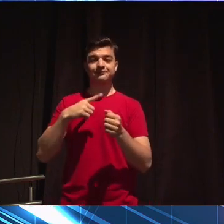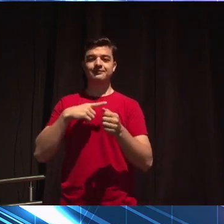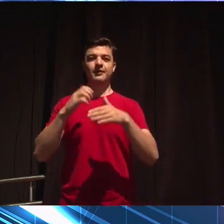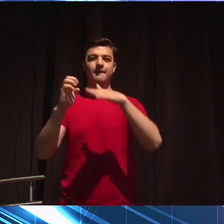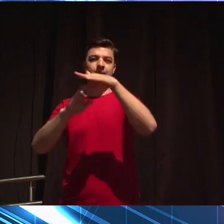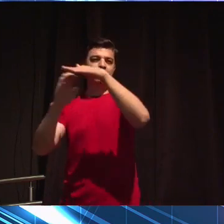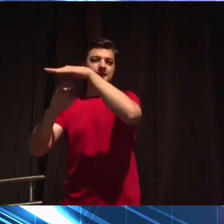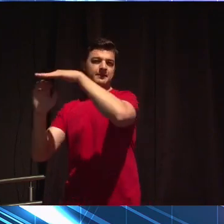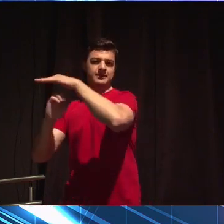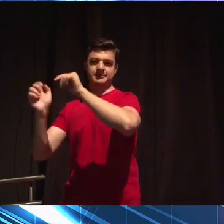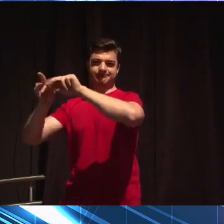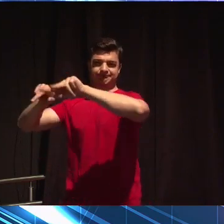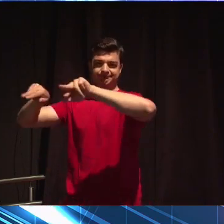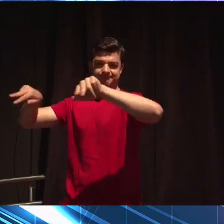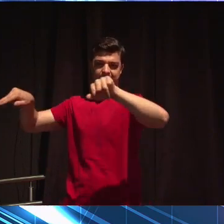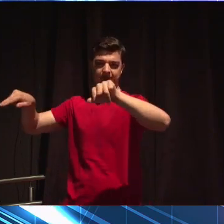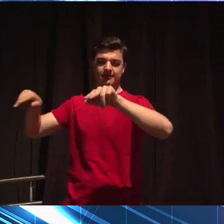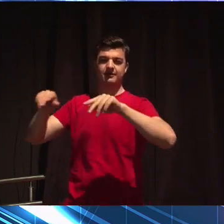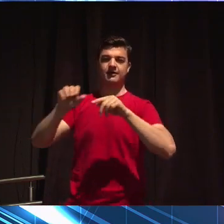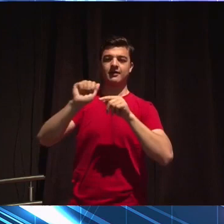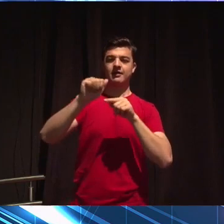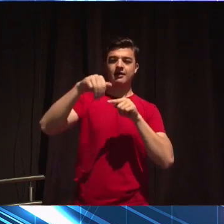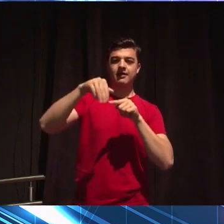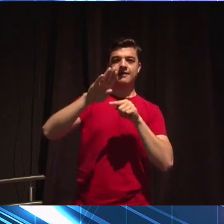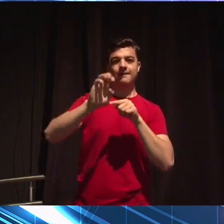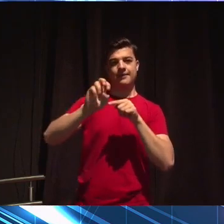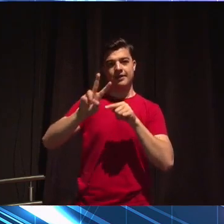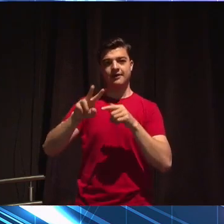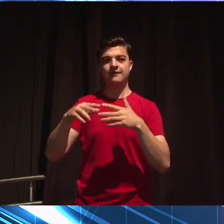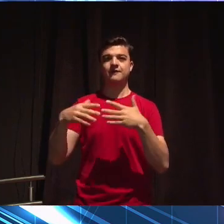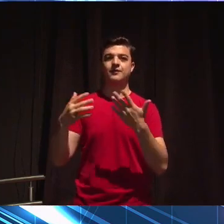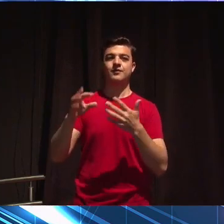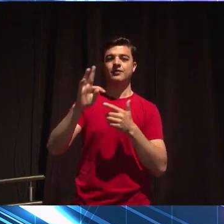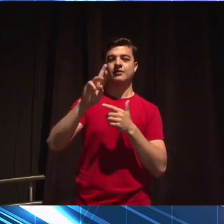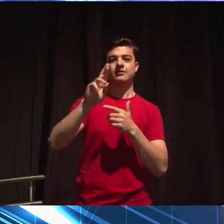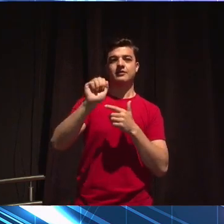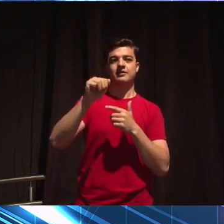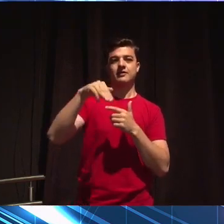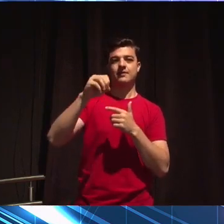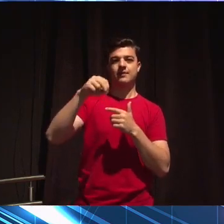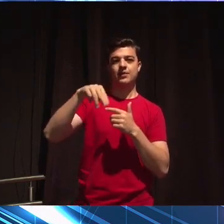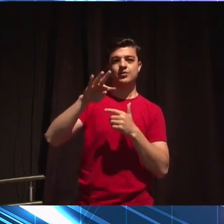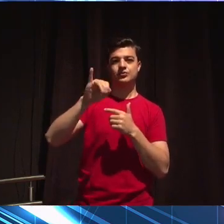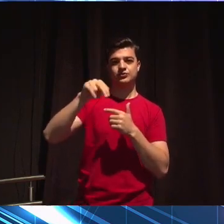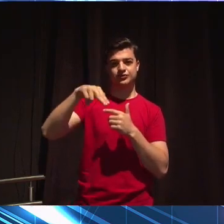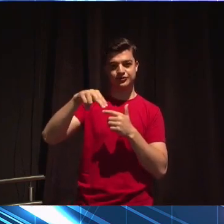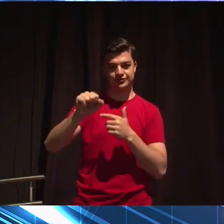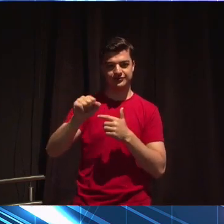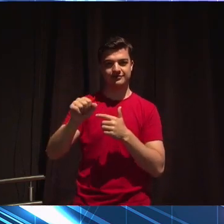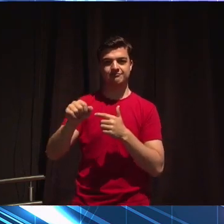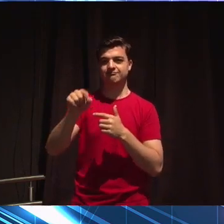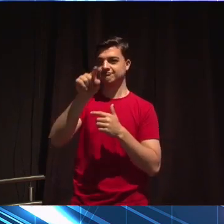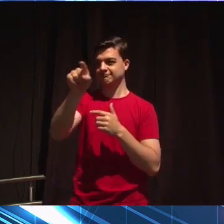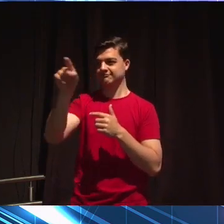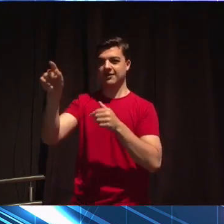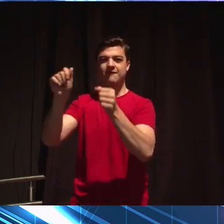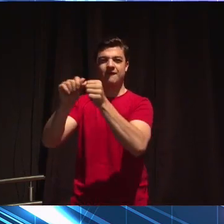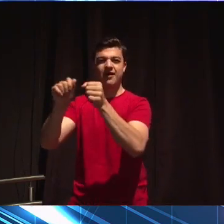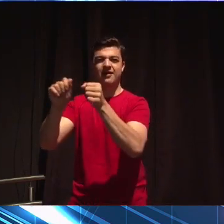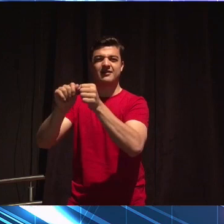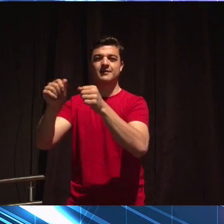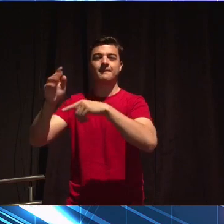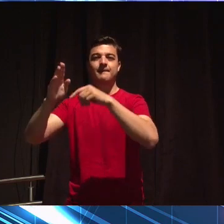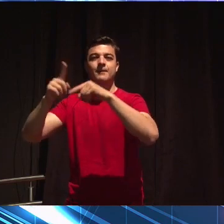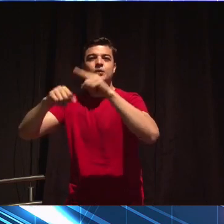gente apoia, por exemplo, a Tramontina, né? E aí você pensa, cara, eu faço panela, afinal de contas, né?